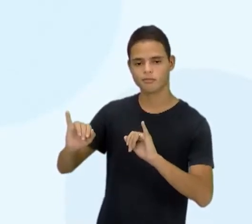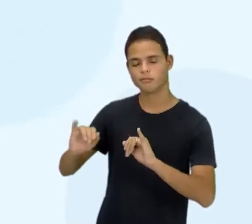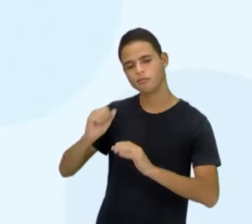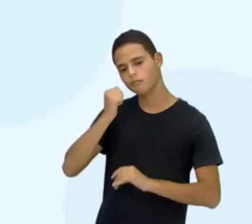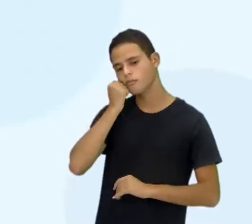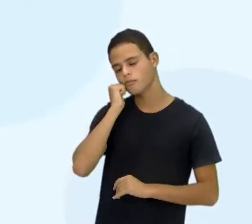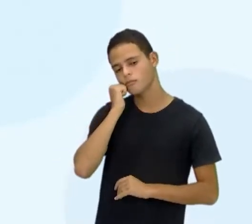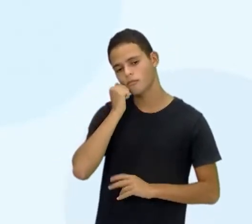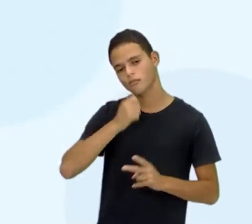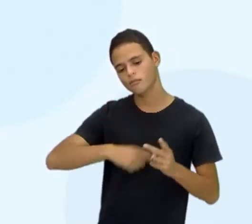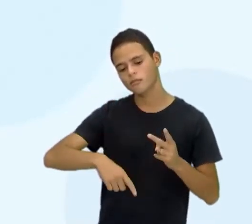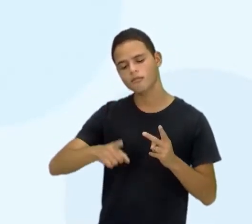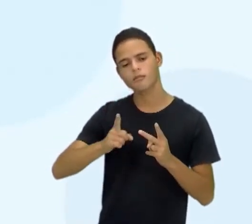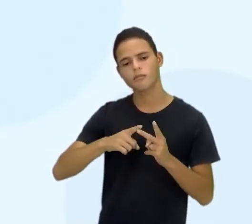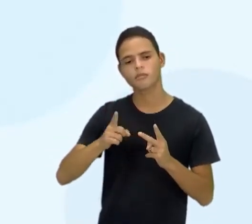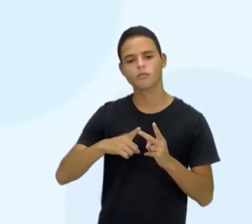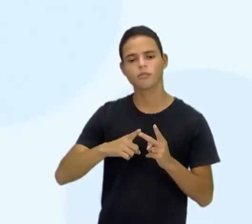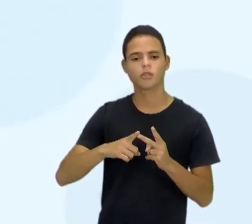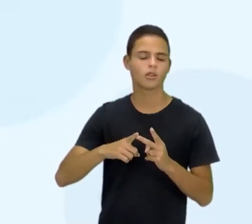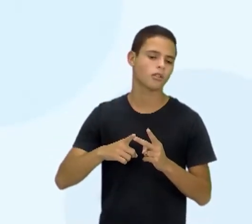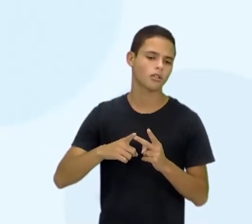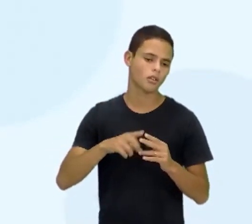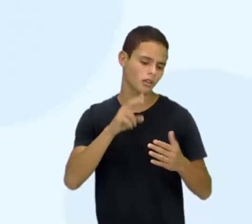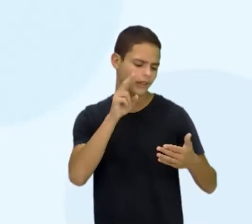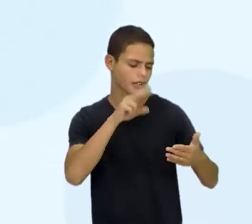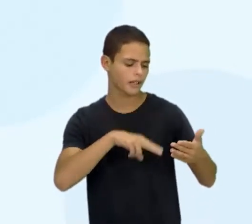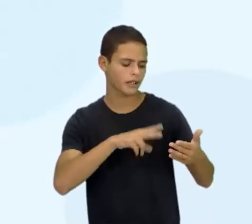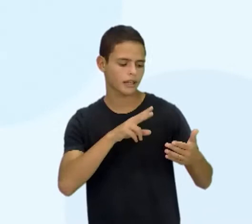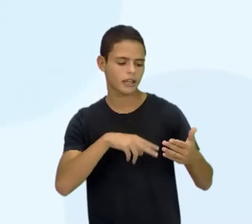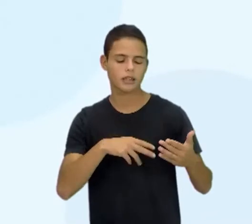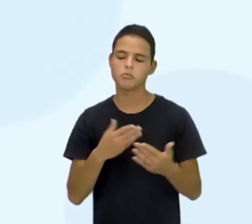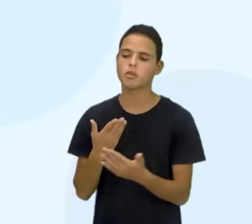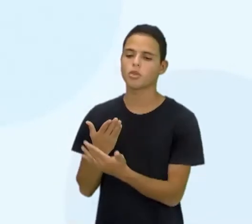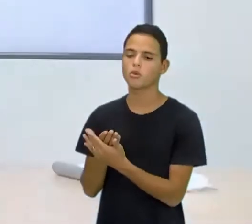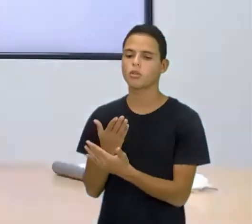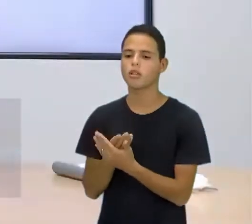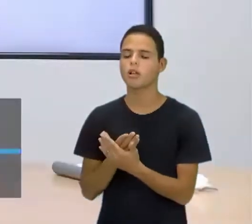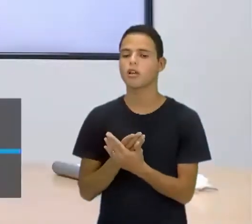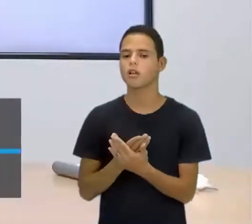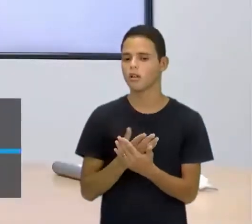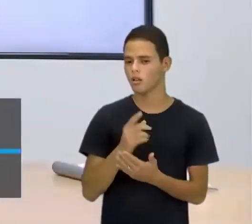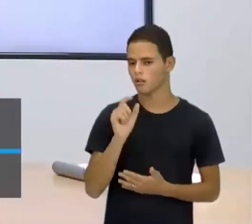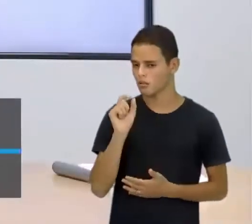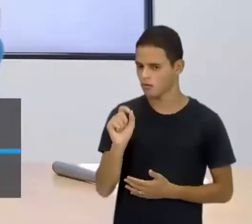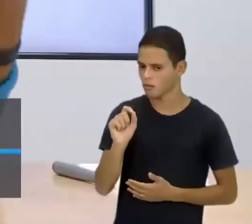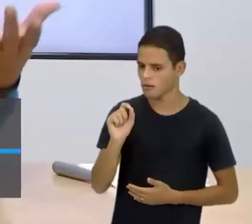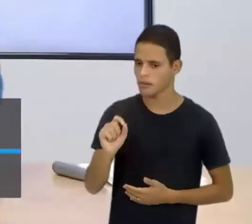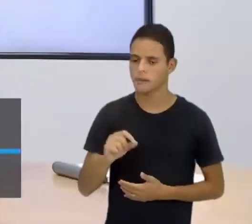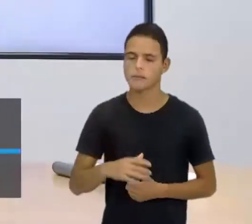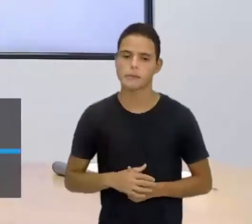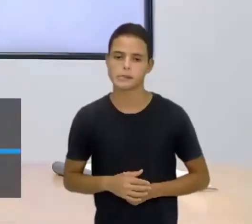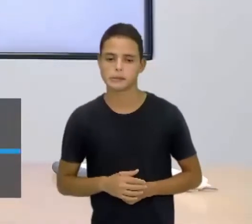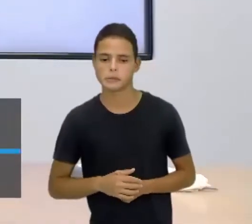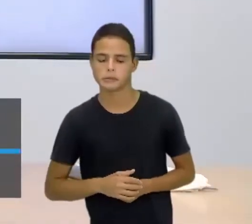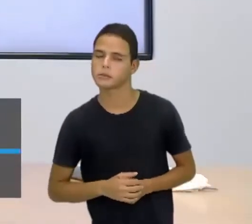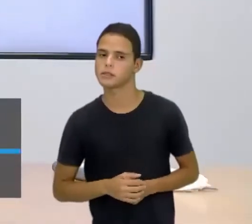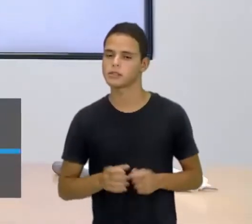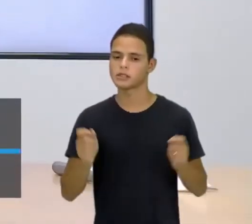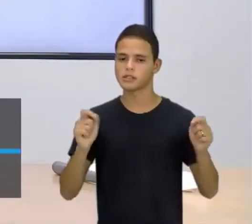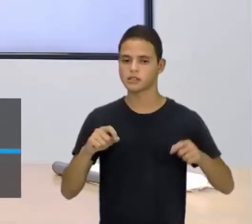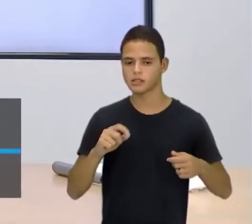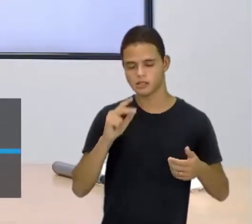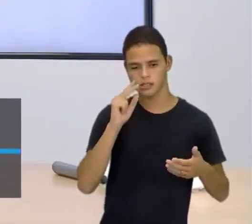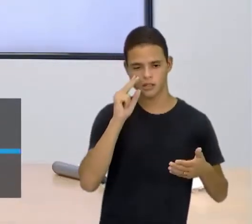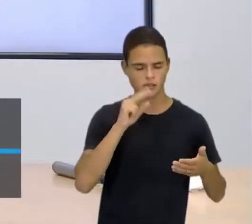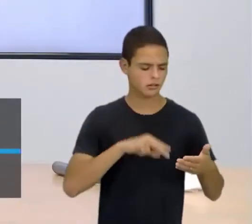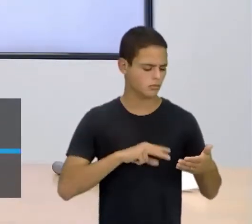científica? E o que seria ler para estudar? Dá para ler que não seja para estudar? Eu posso ler para fazer um